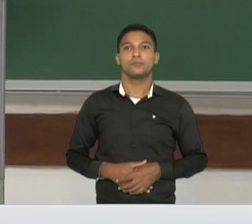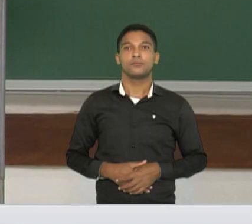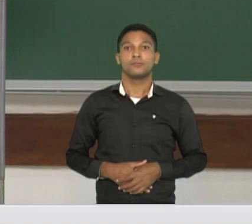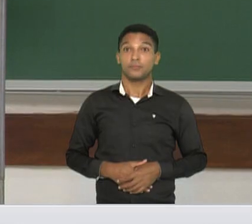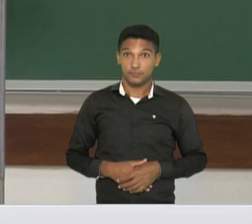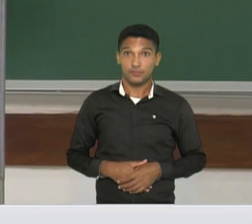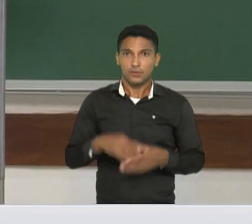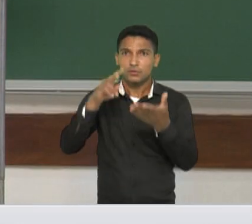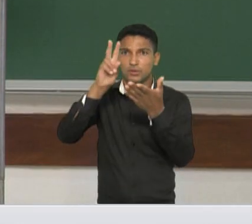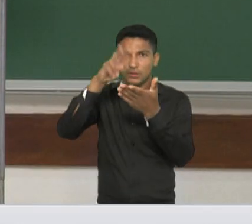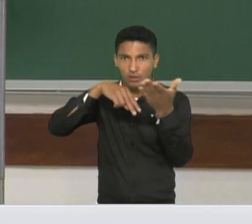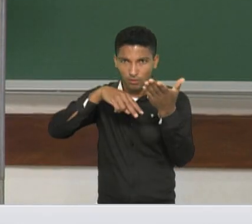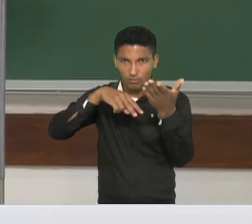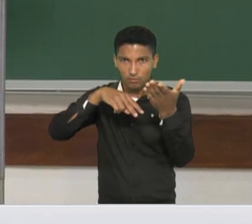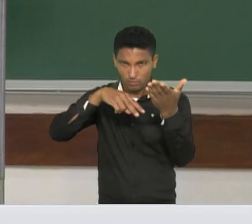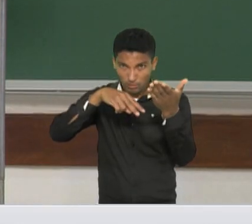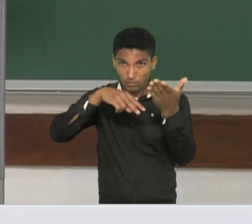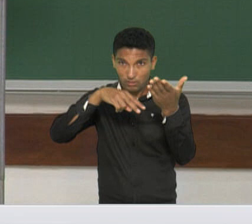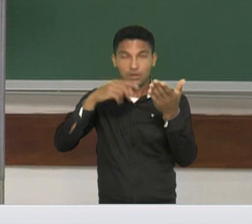Leu?